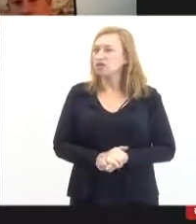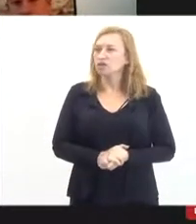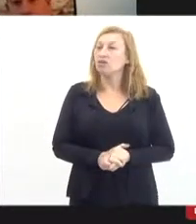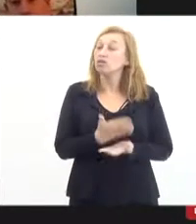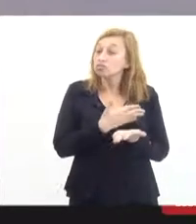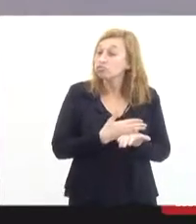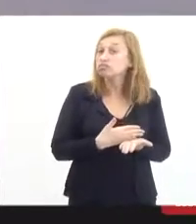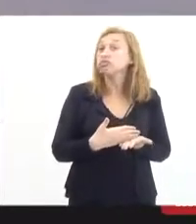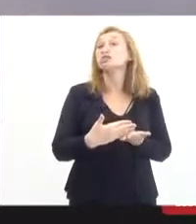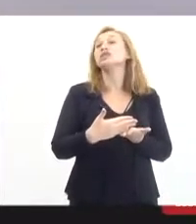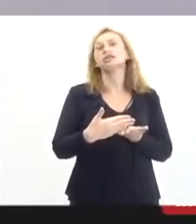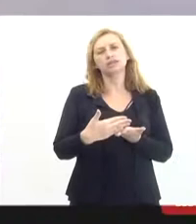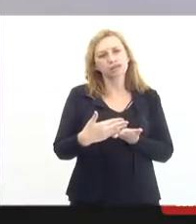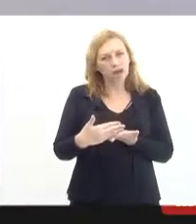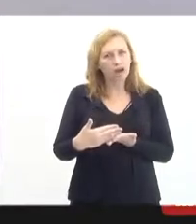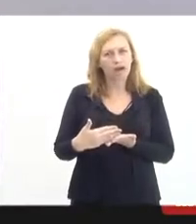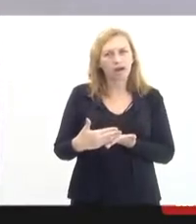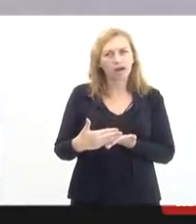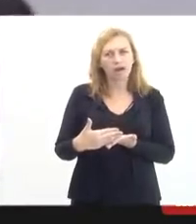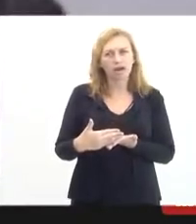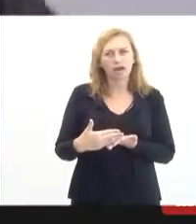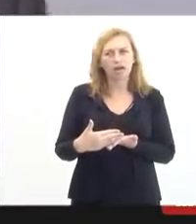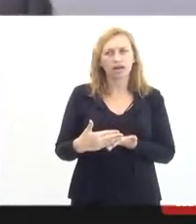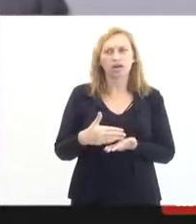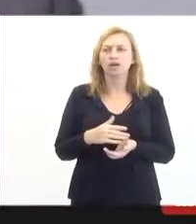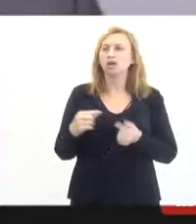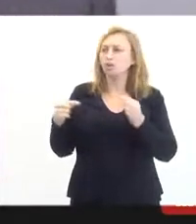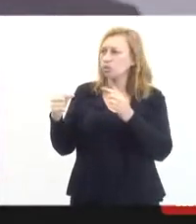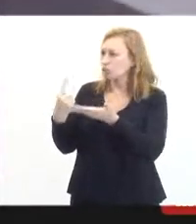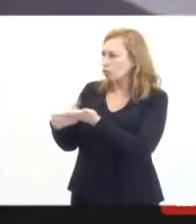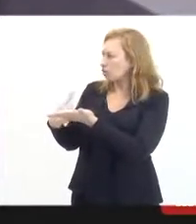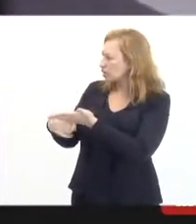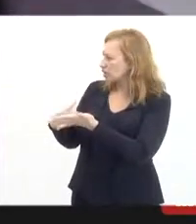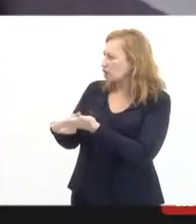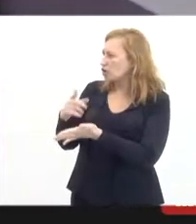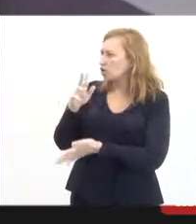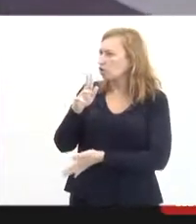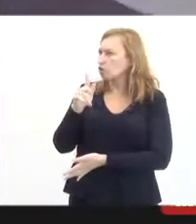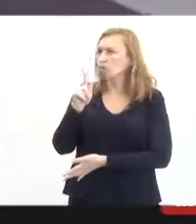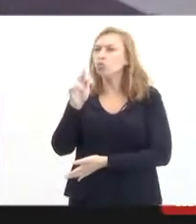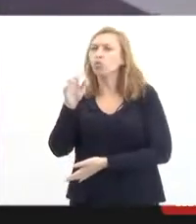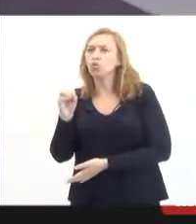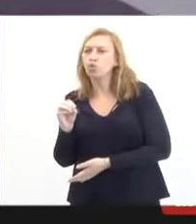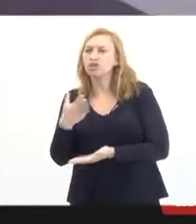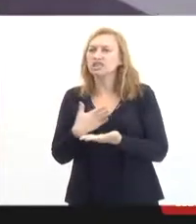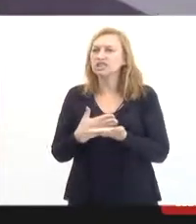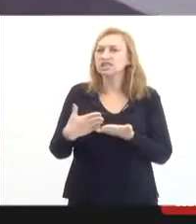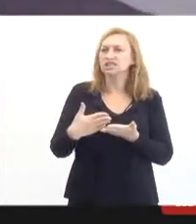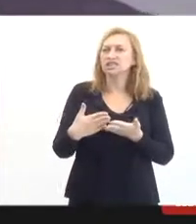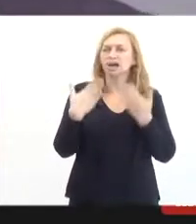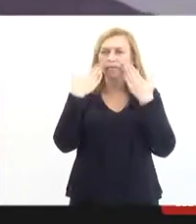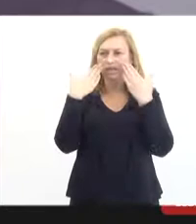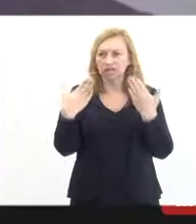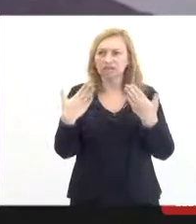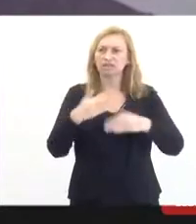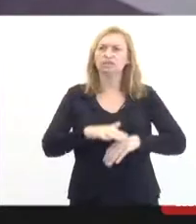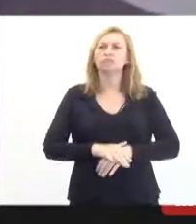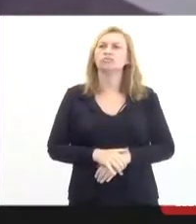Vou iniciar, né, combinei aqui com o Hugo de iniciar essa